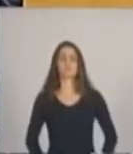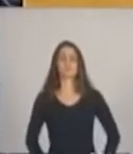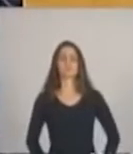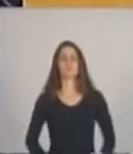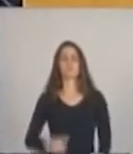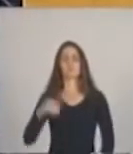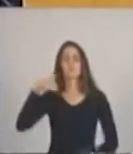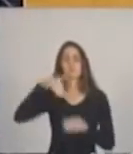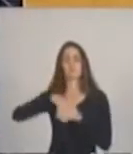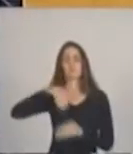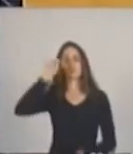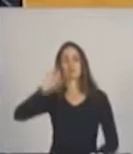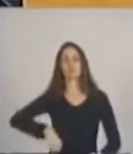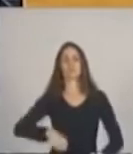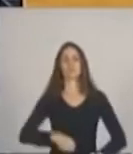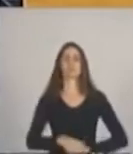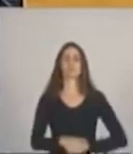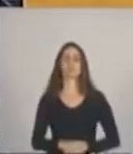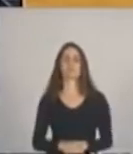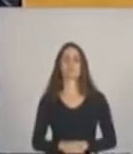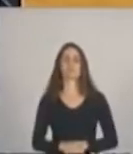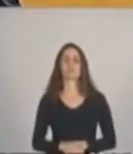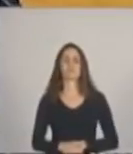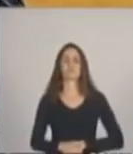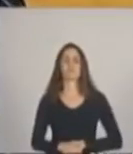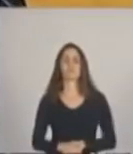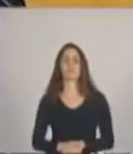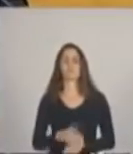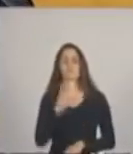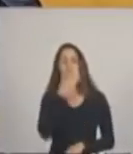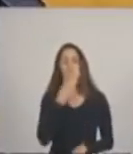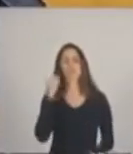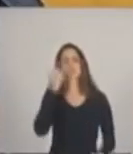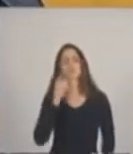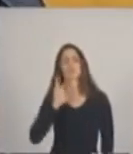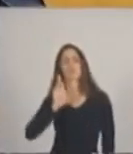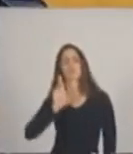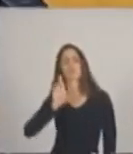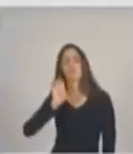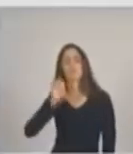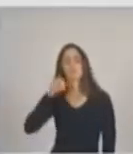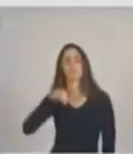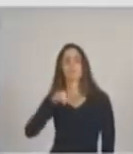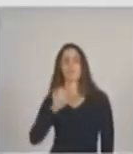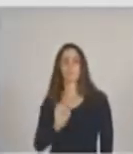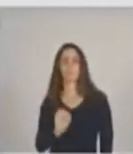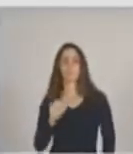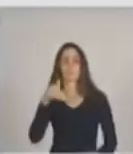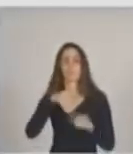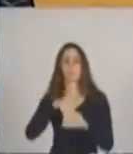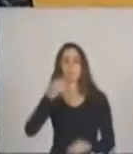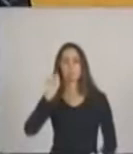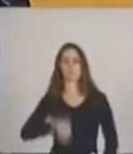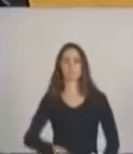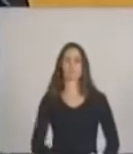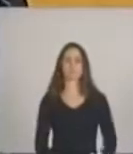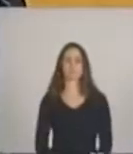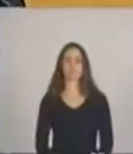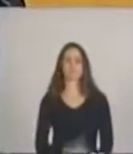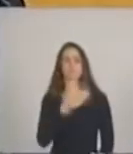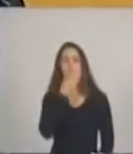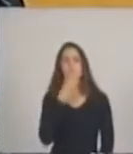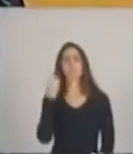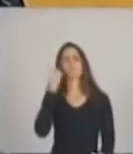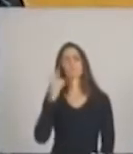Sim. Sim. Sim, presidente. Sim, deputado Renzo. Presidente, voto sim. Sim, deputado Sérgio